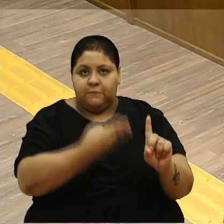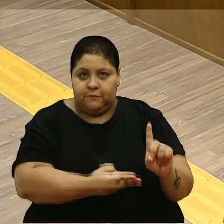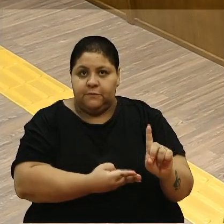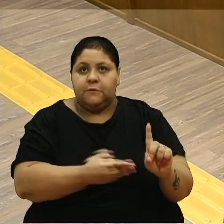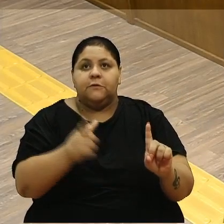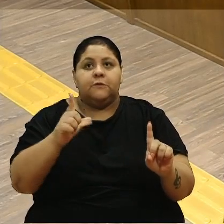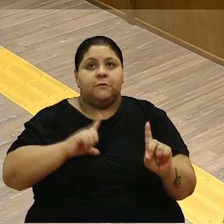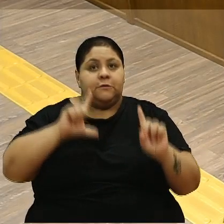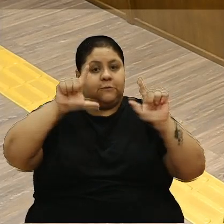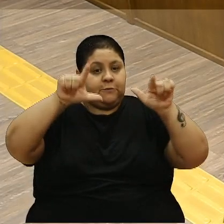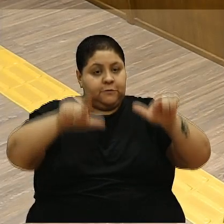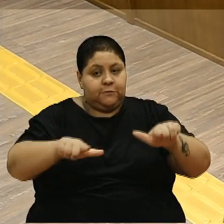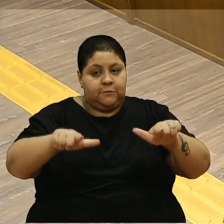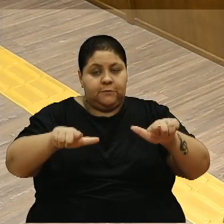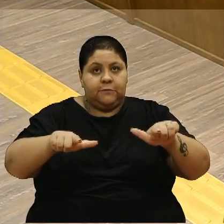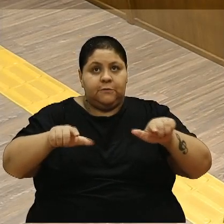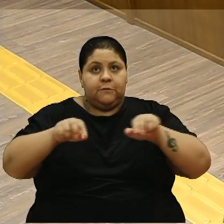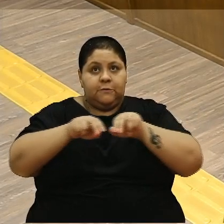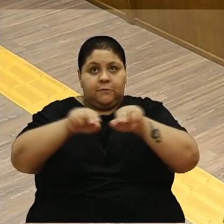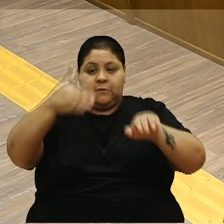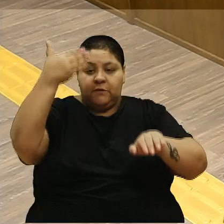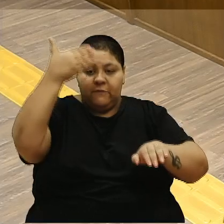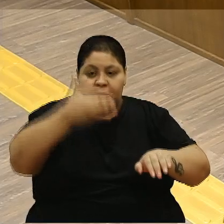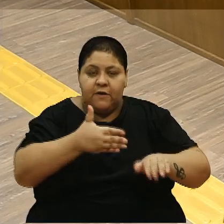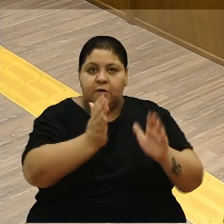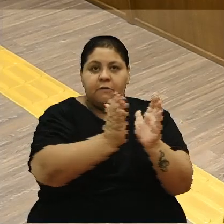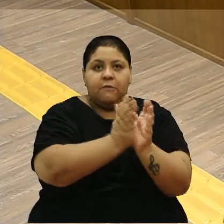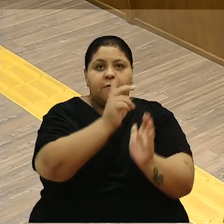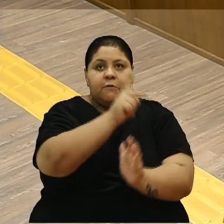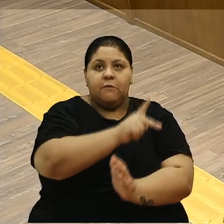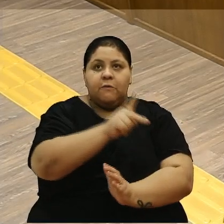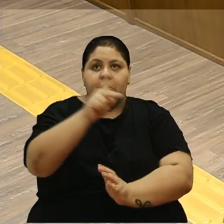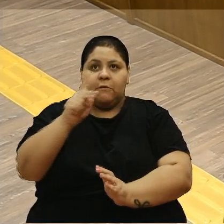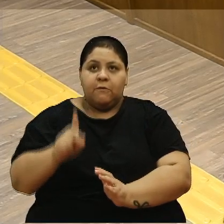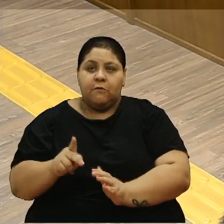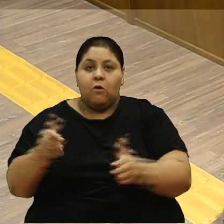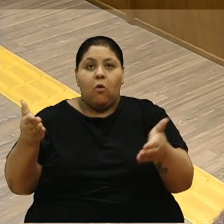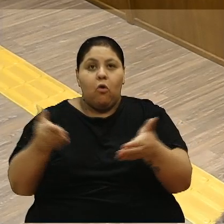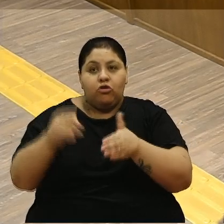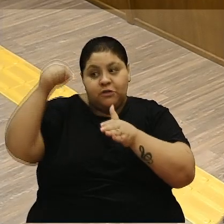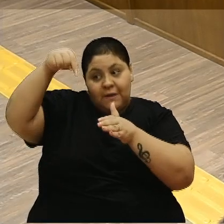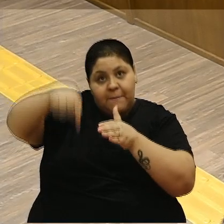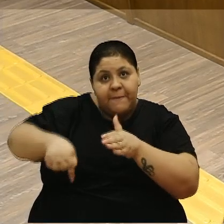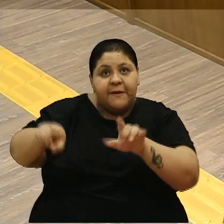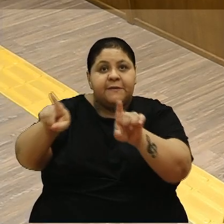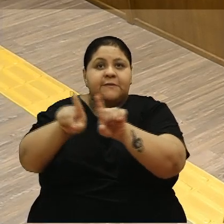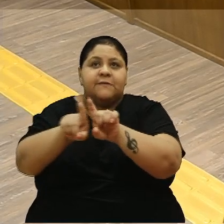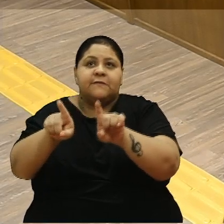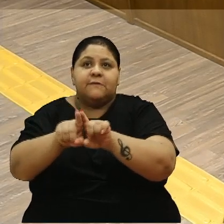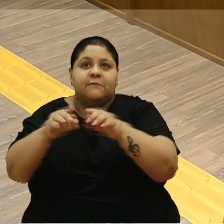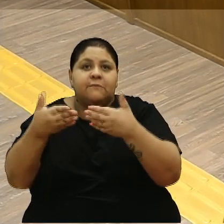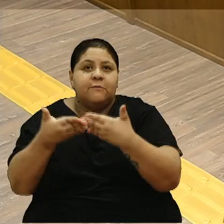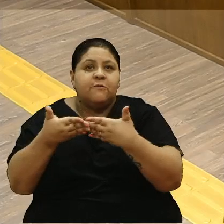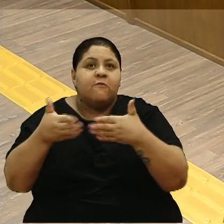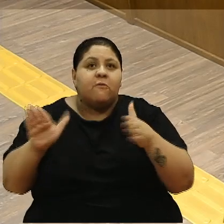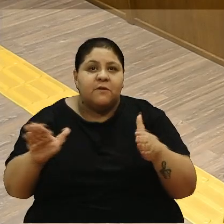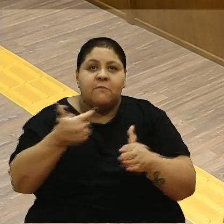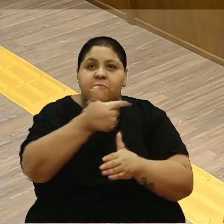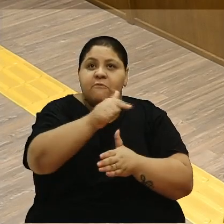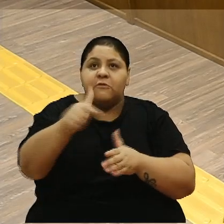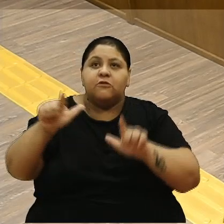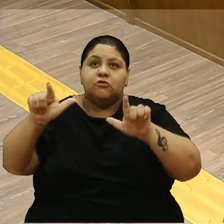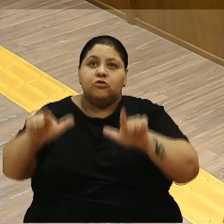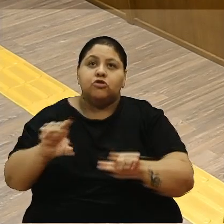Tem espaço aqui na frente para os colegas professores, o plenarinho está à disposição, vamos abrir a Adelar Bertucci, eu